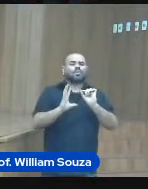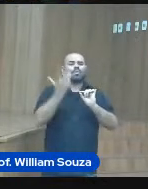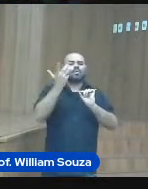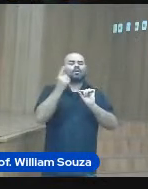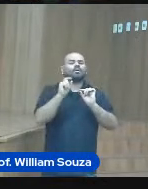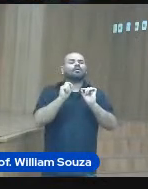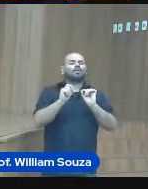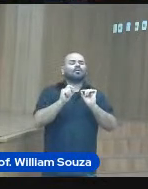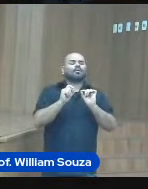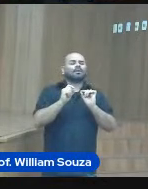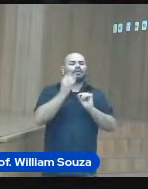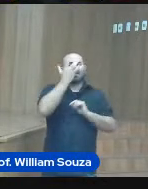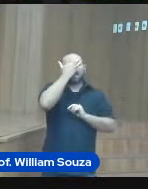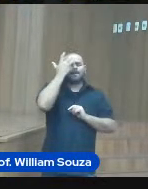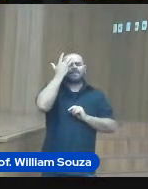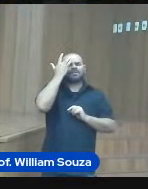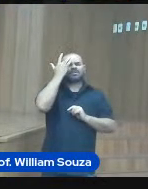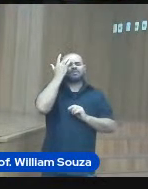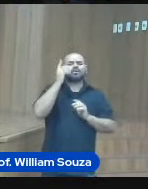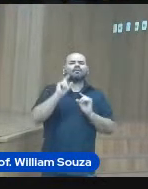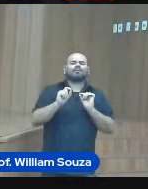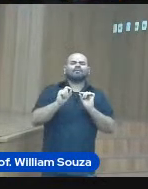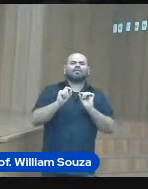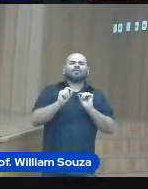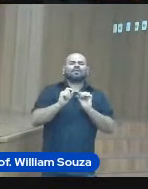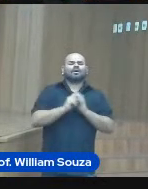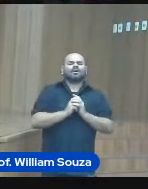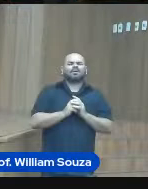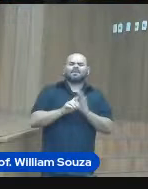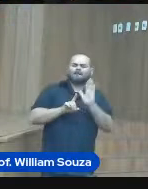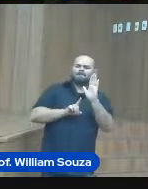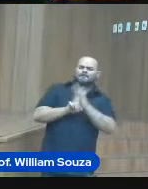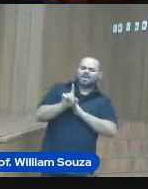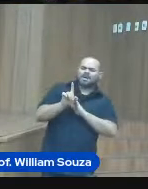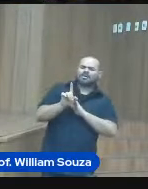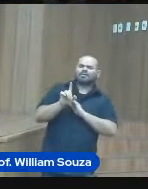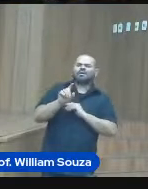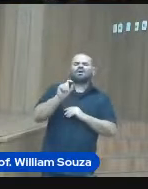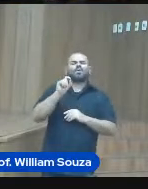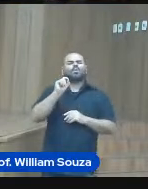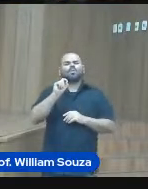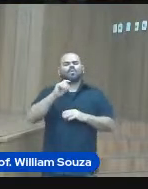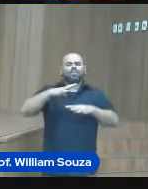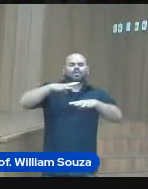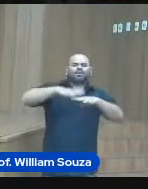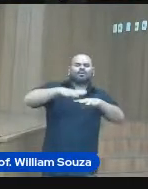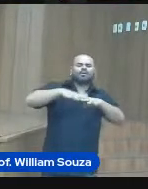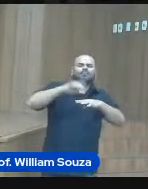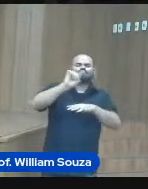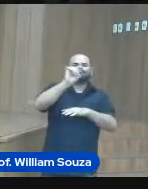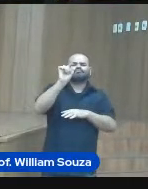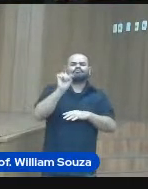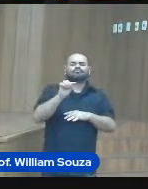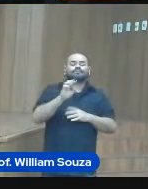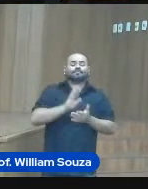as pessoas falam: o que é matemática, Carlos? O que é matemática? Hoje a minha